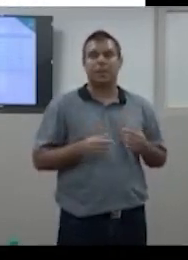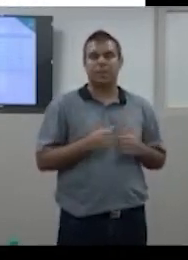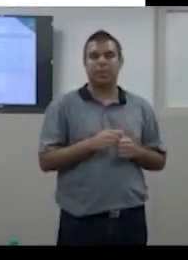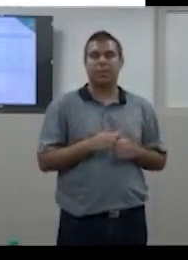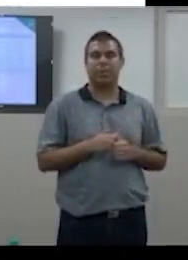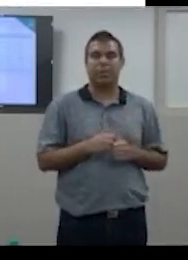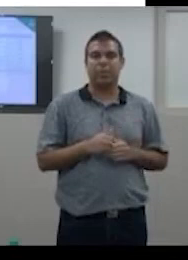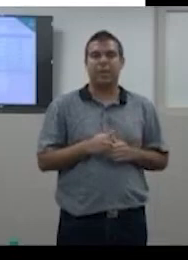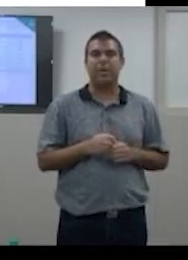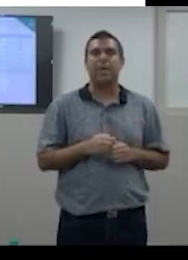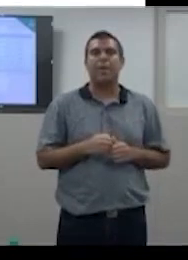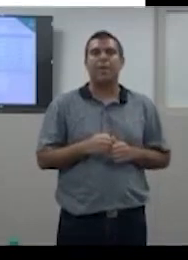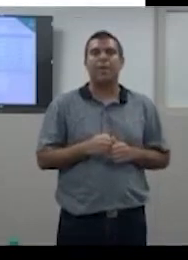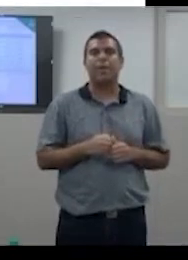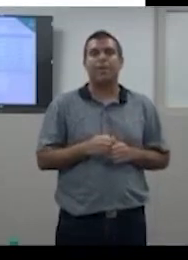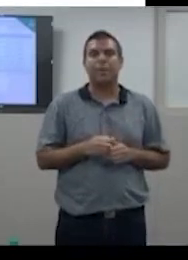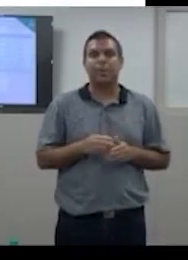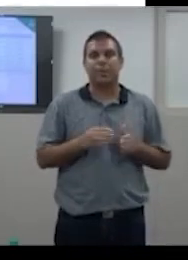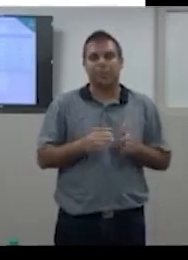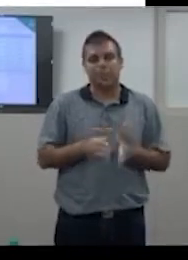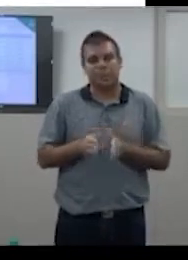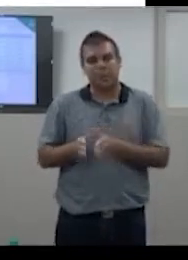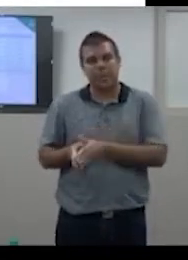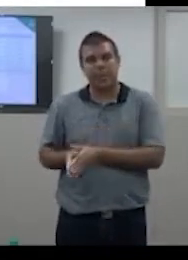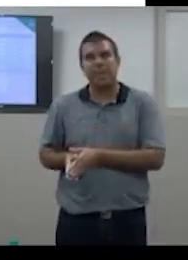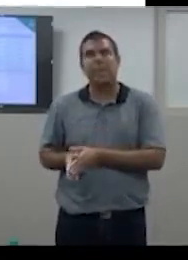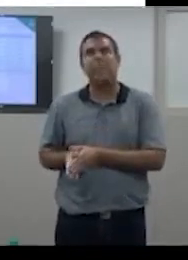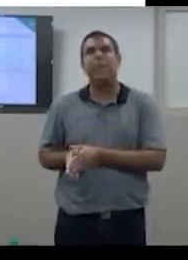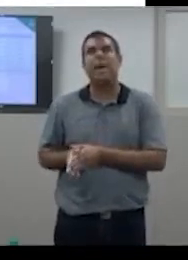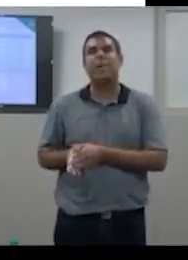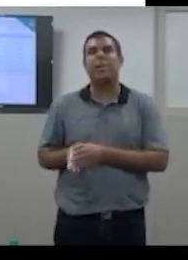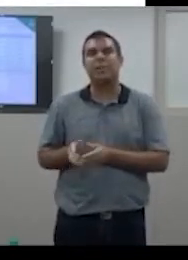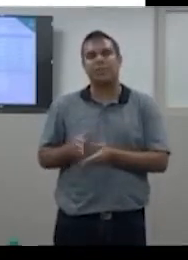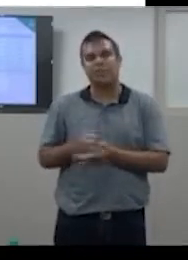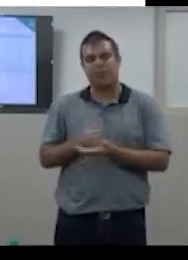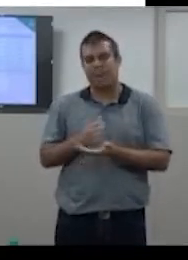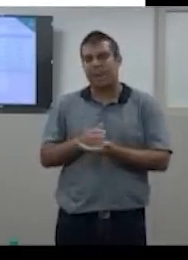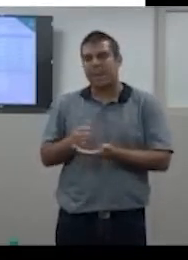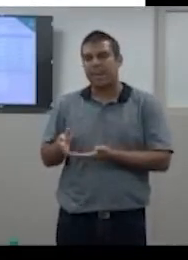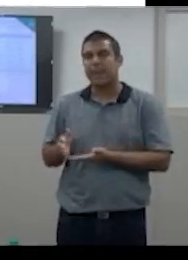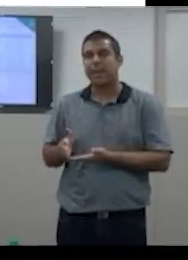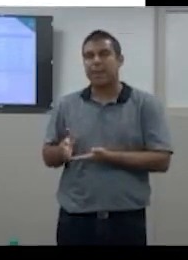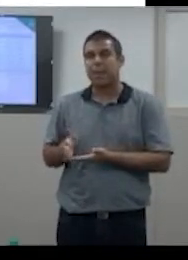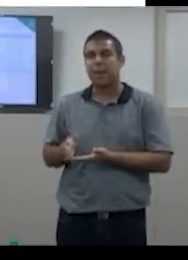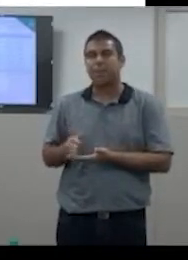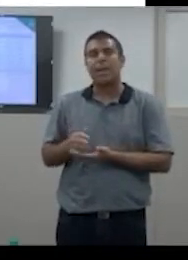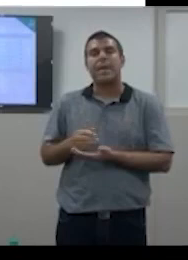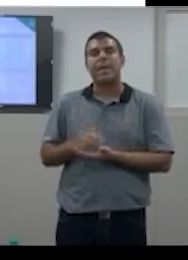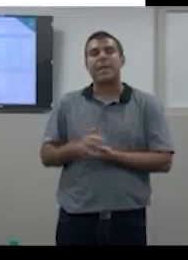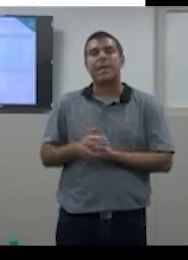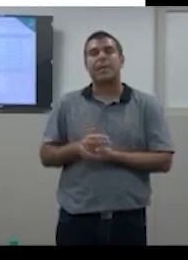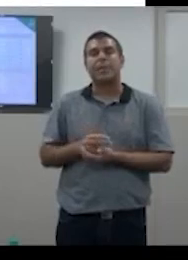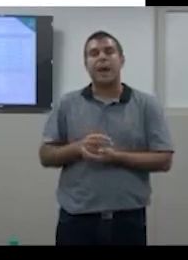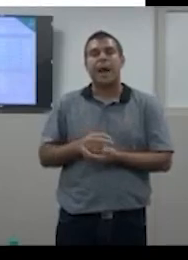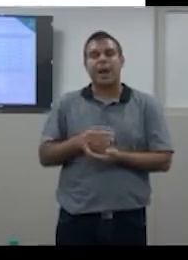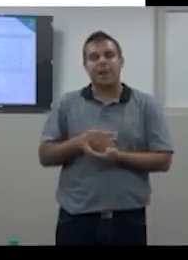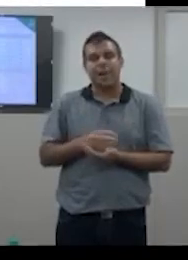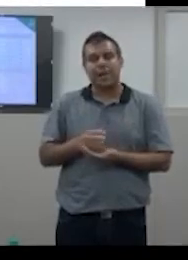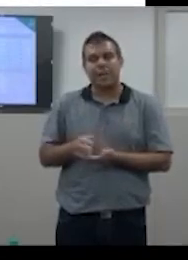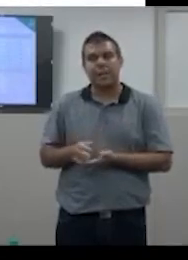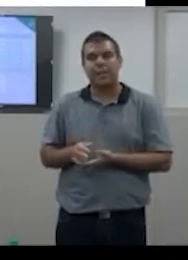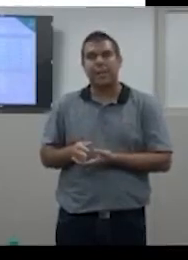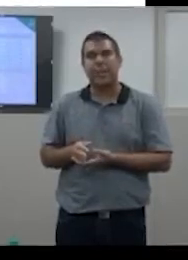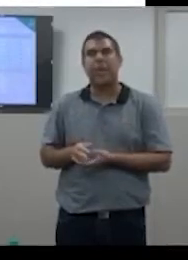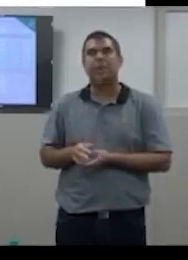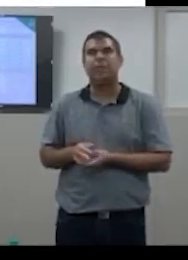sendo inserido calor nesse sistema, vai fazer com que você consiga estar mantendo a água num sistema mais adequado. Entretanto, a